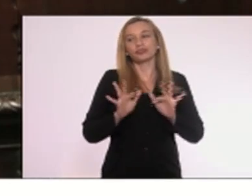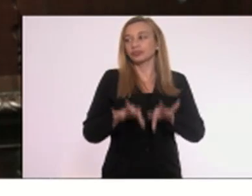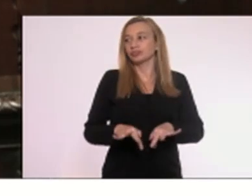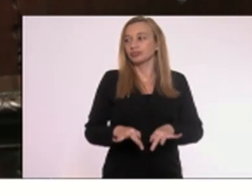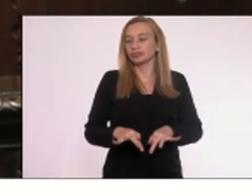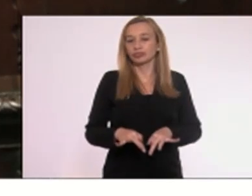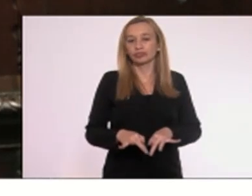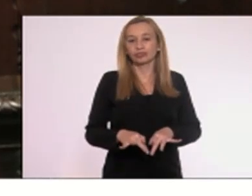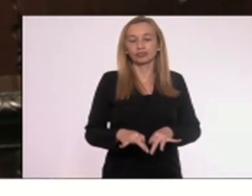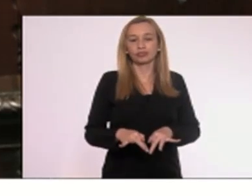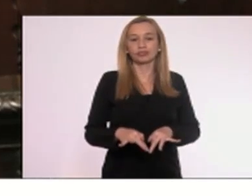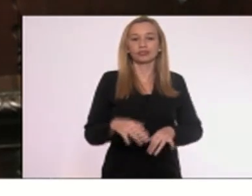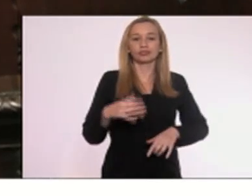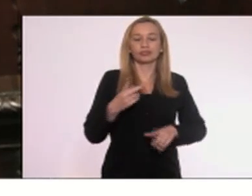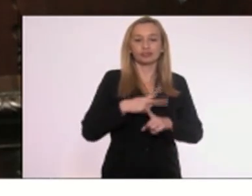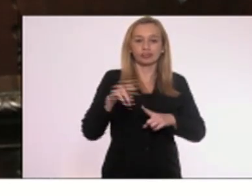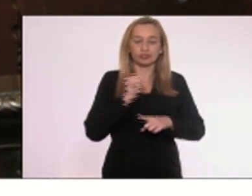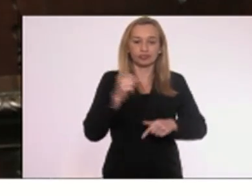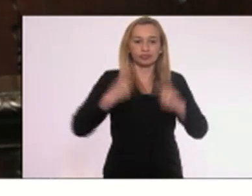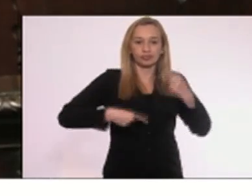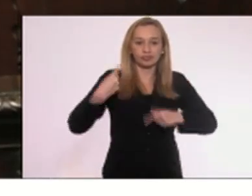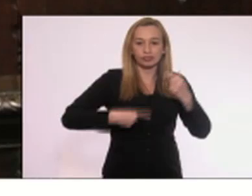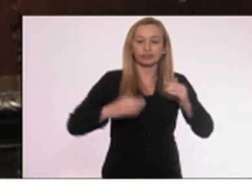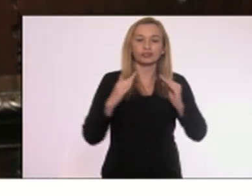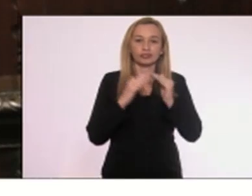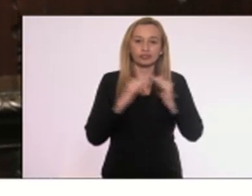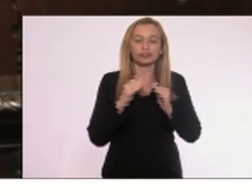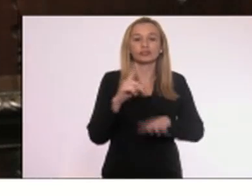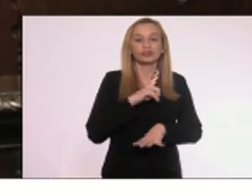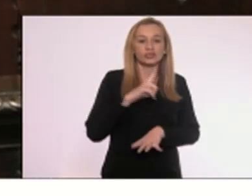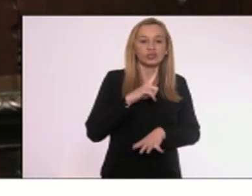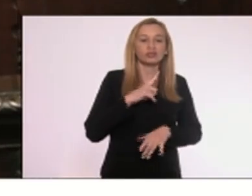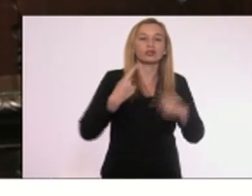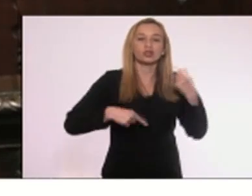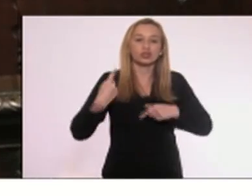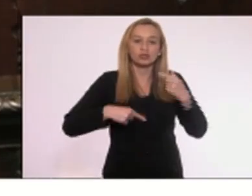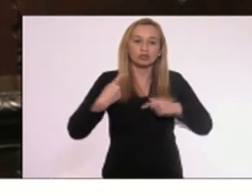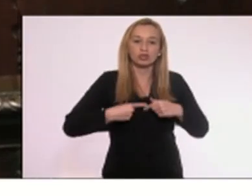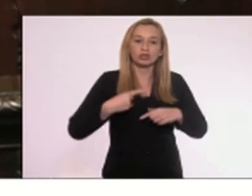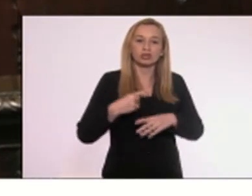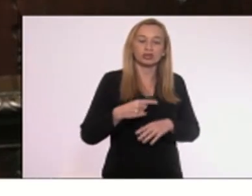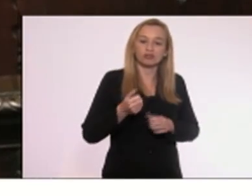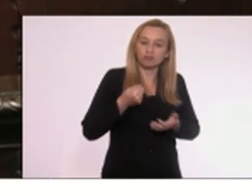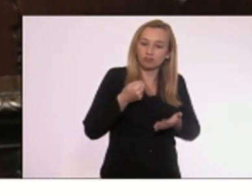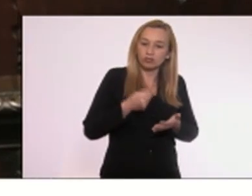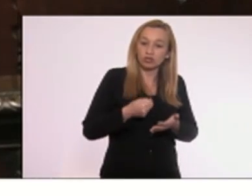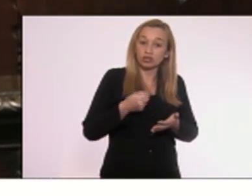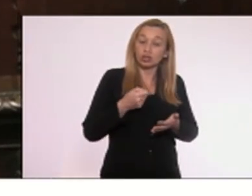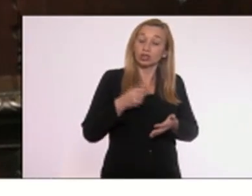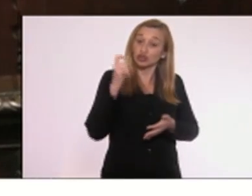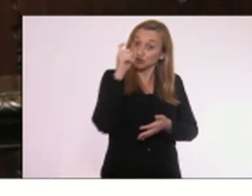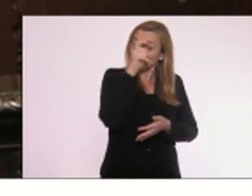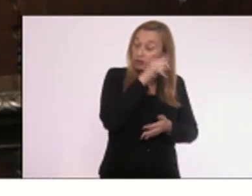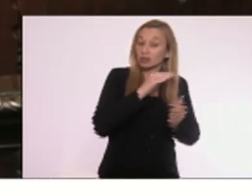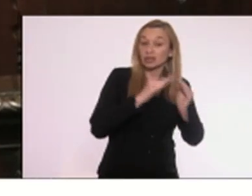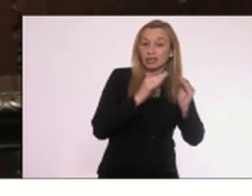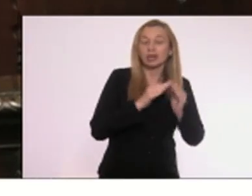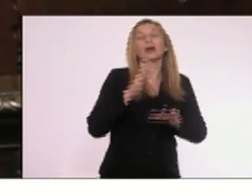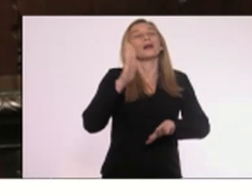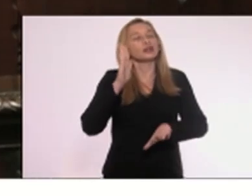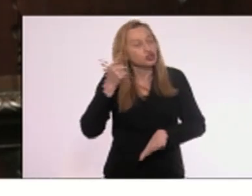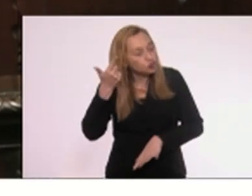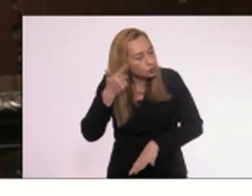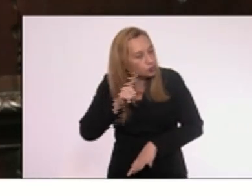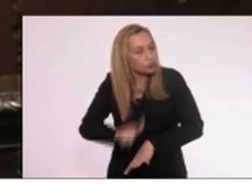nós trouxemos a discussão aqui para o plenário. Tivemos uma discussão acirrada na semana passada, onde mais